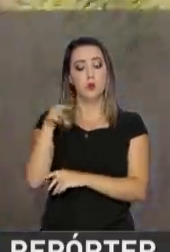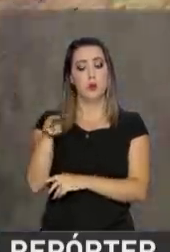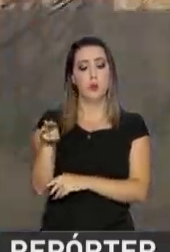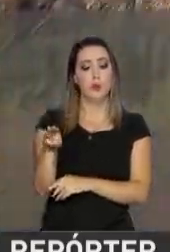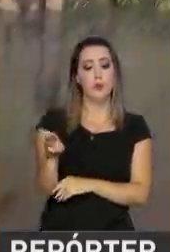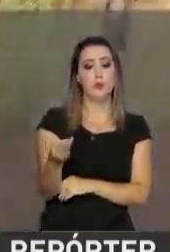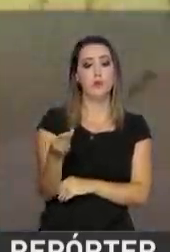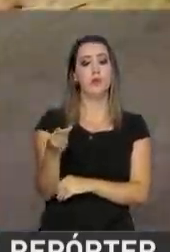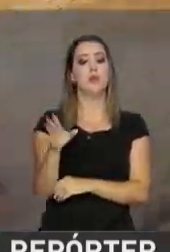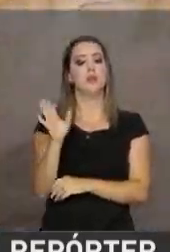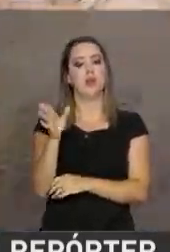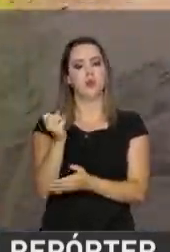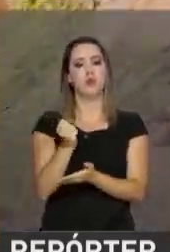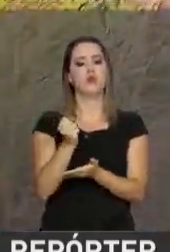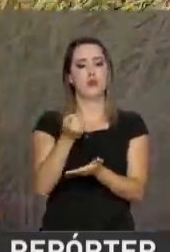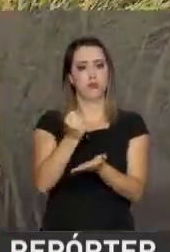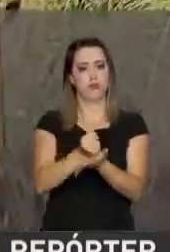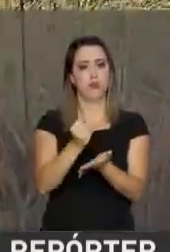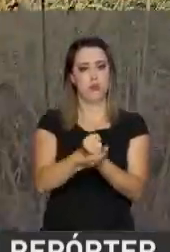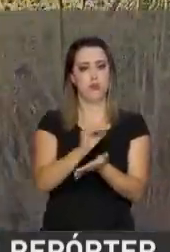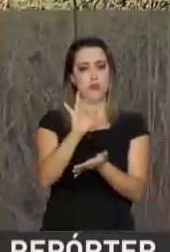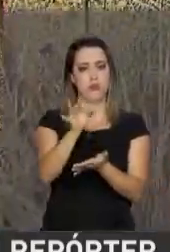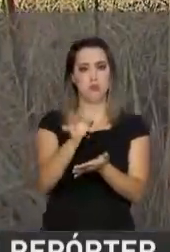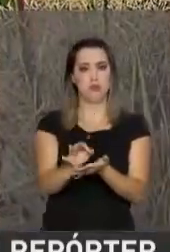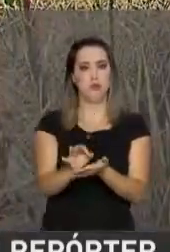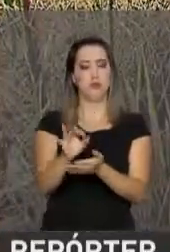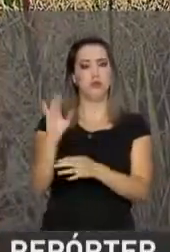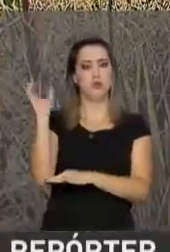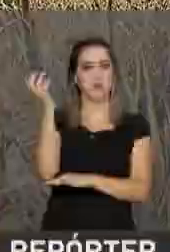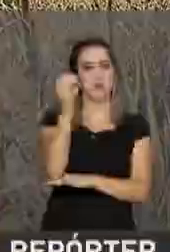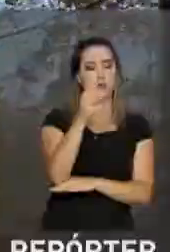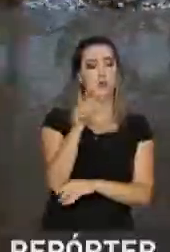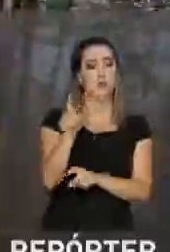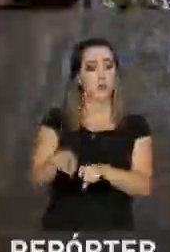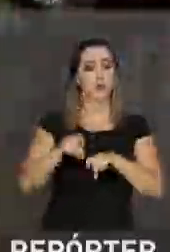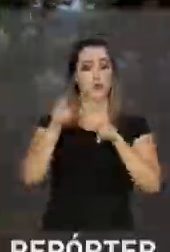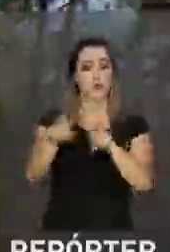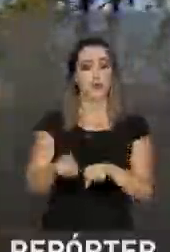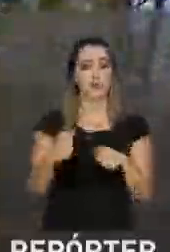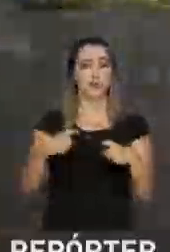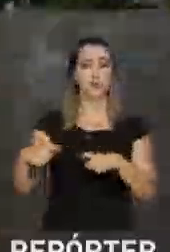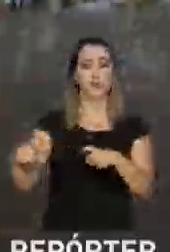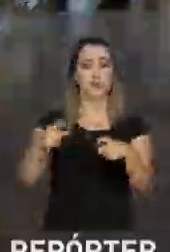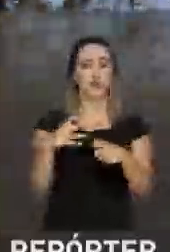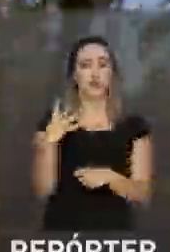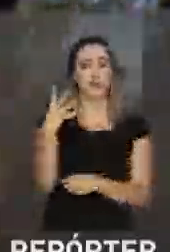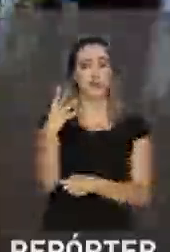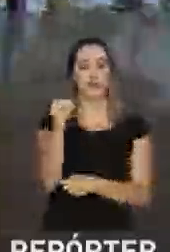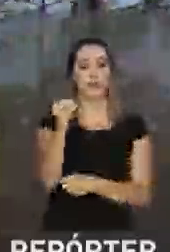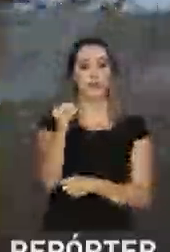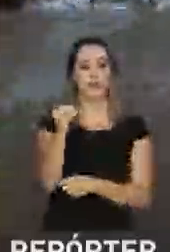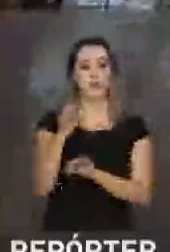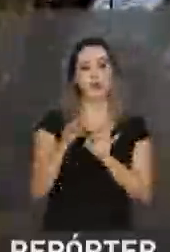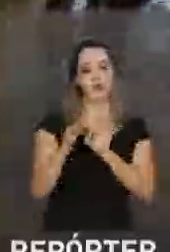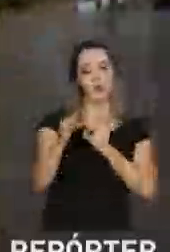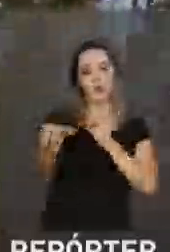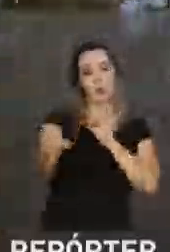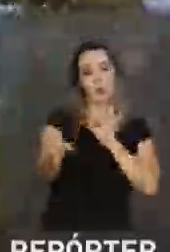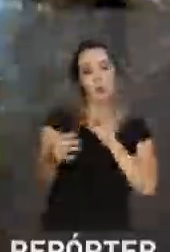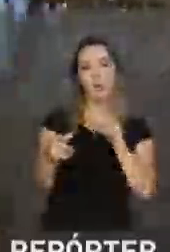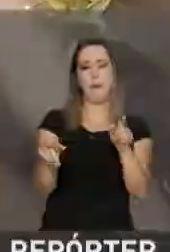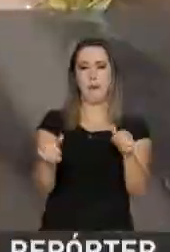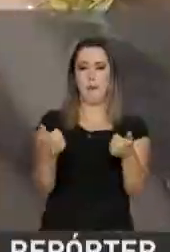500 mil já estão registrados no sistema do cadastro ambiental rural em uma área 40 quilômetros de distância de